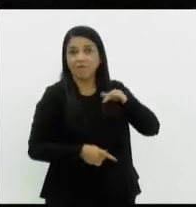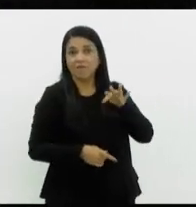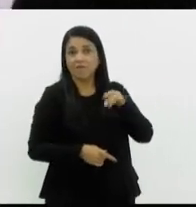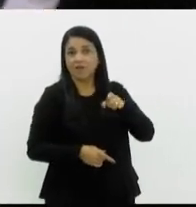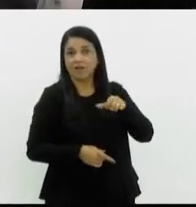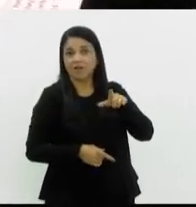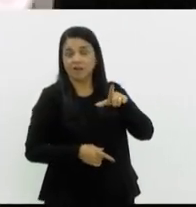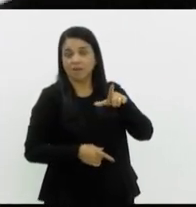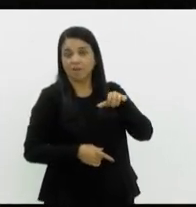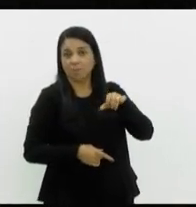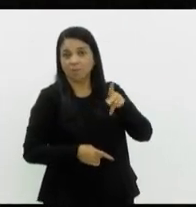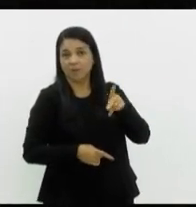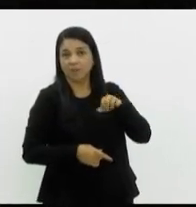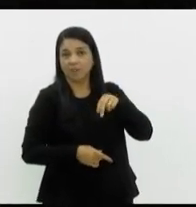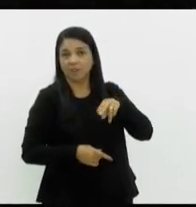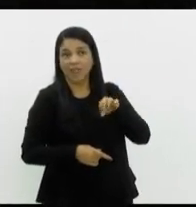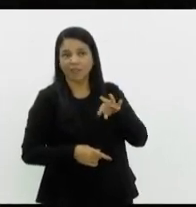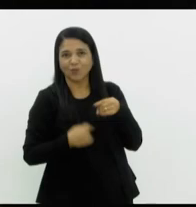propaganda para um filtro.